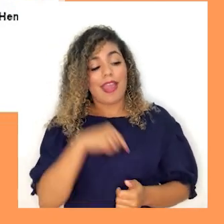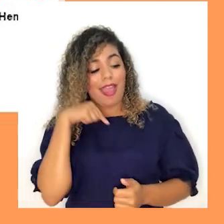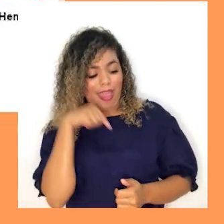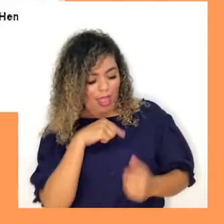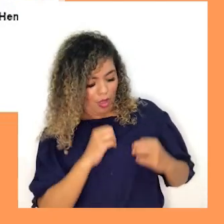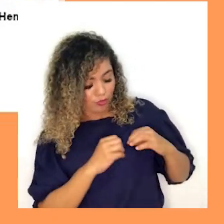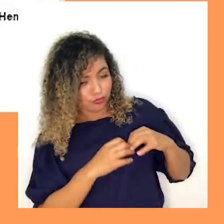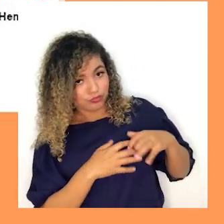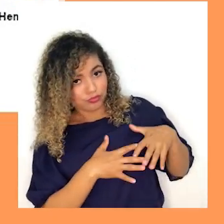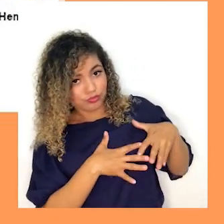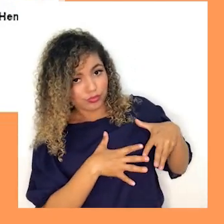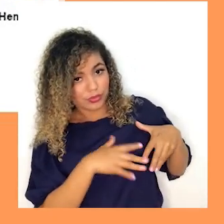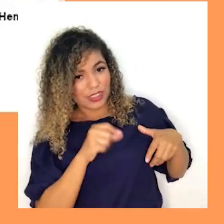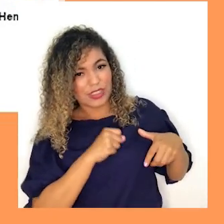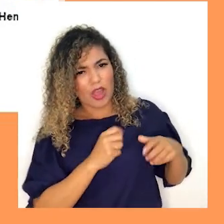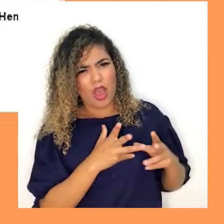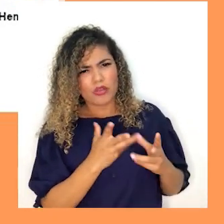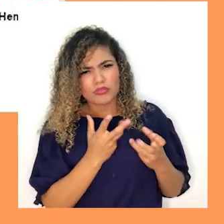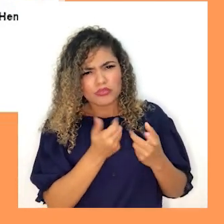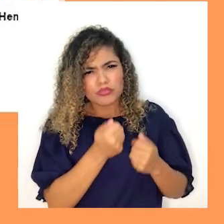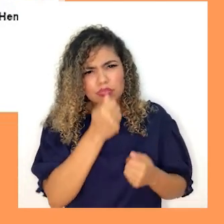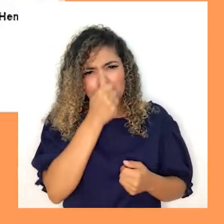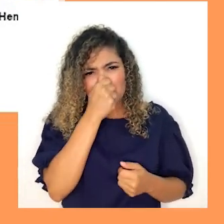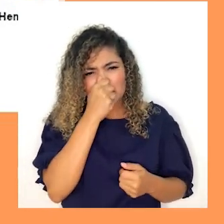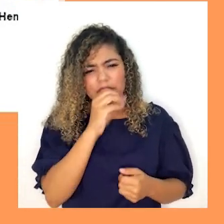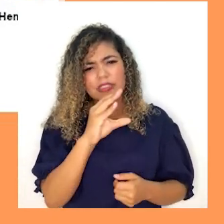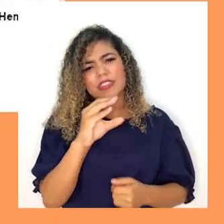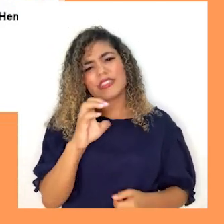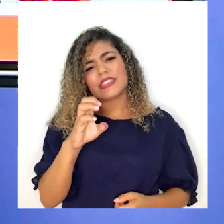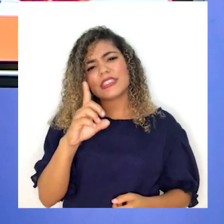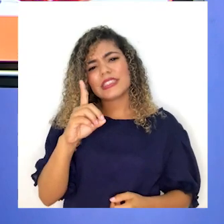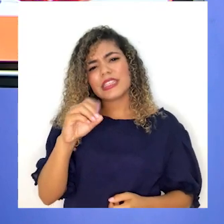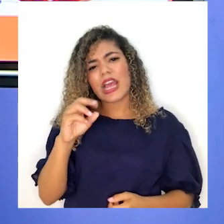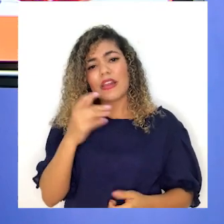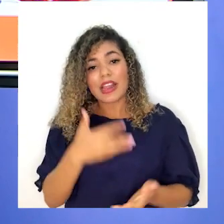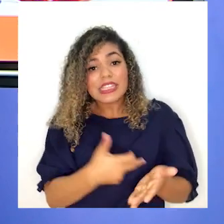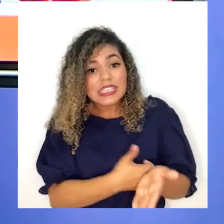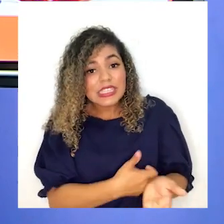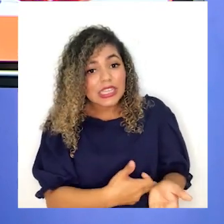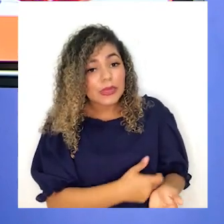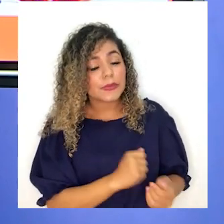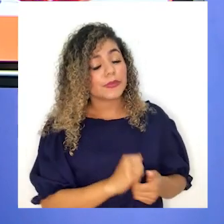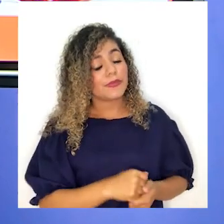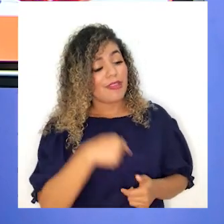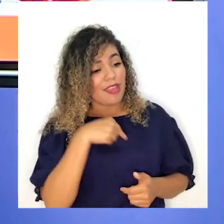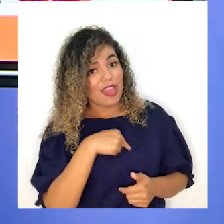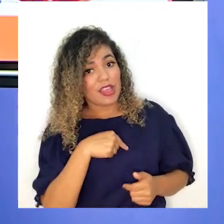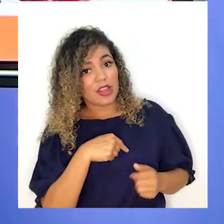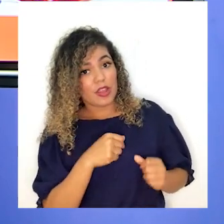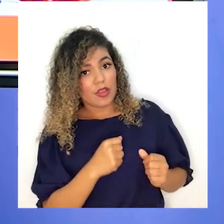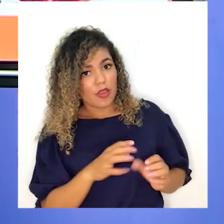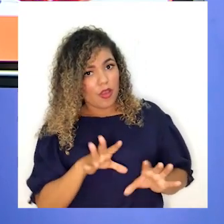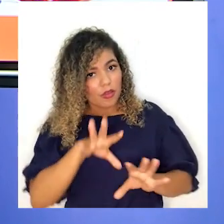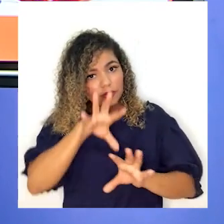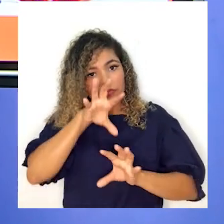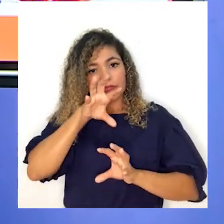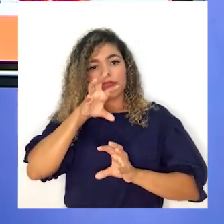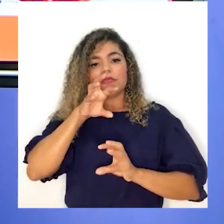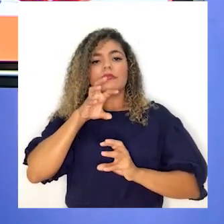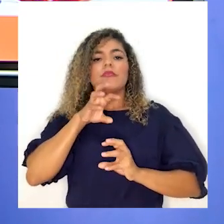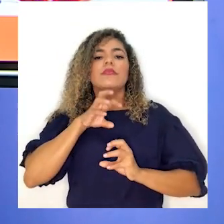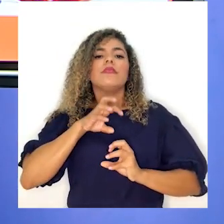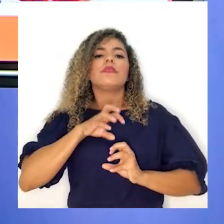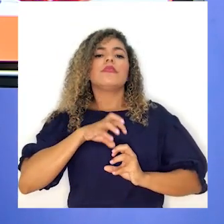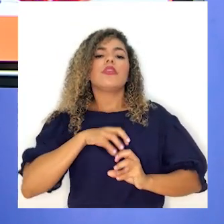estão cheios de células sanguíneas, vão receber o gás